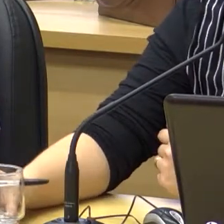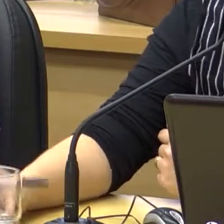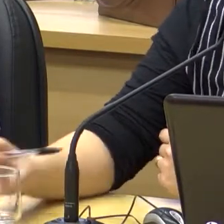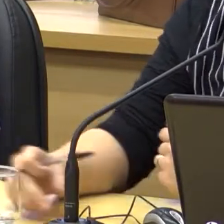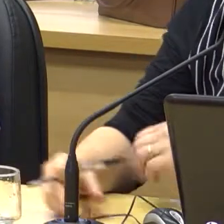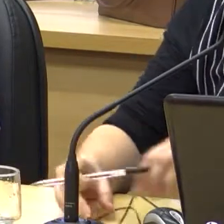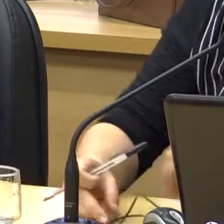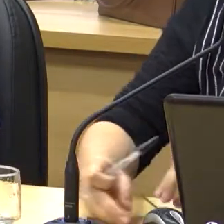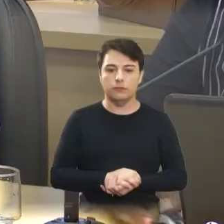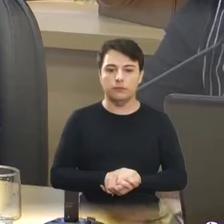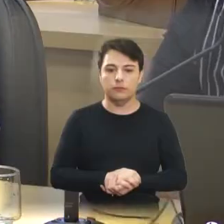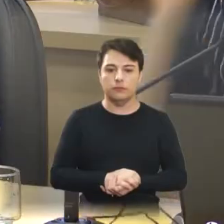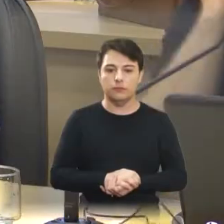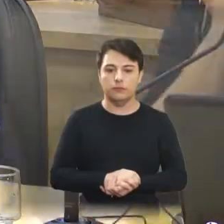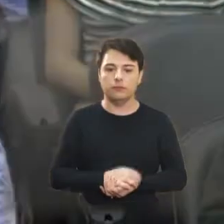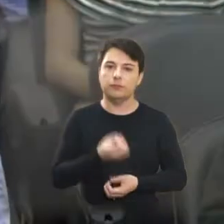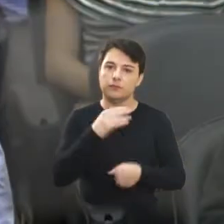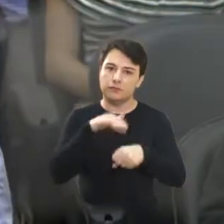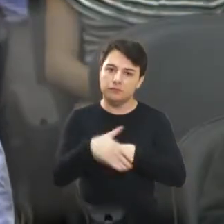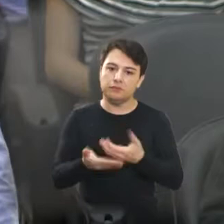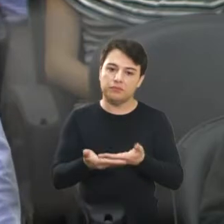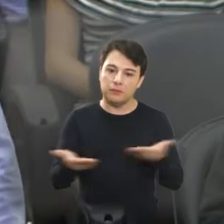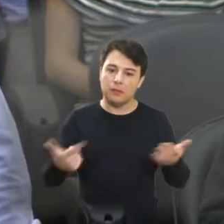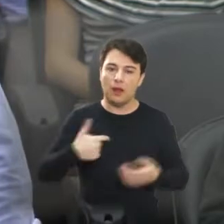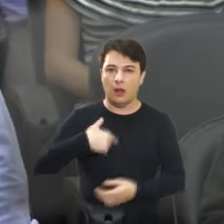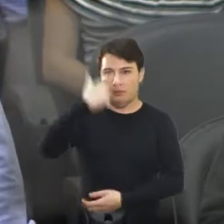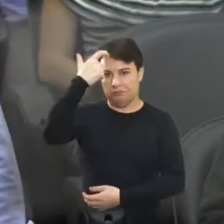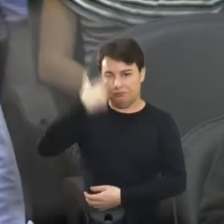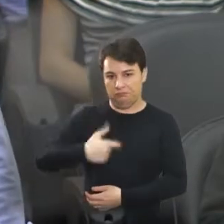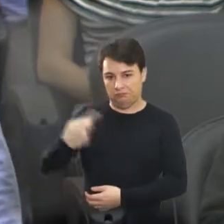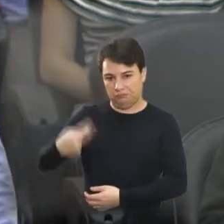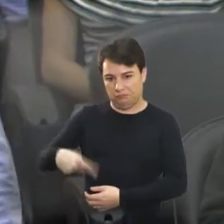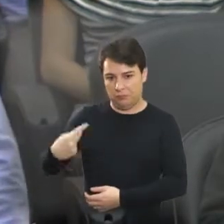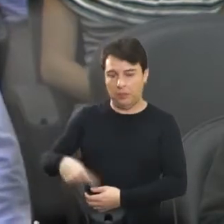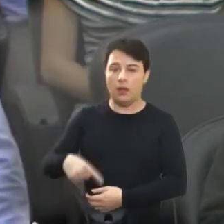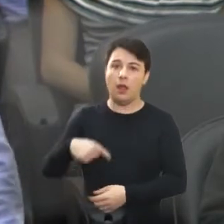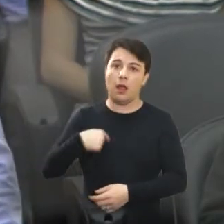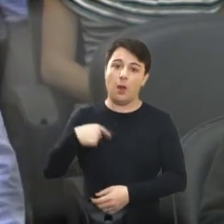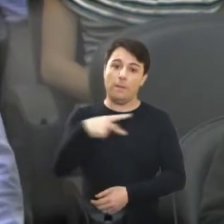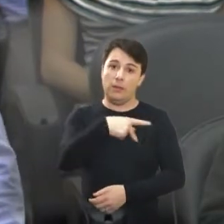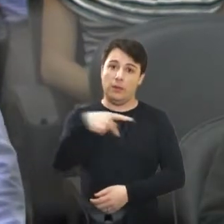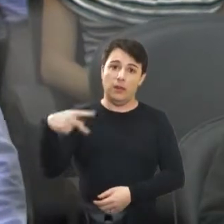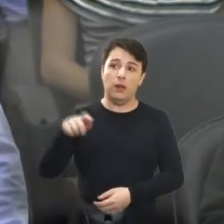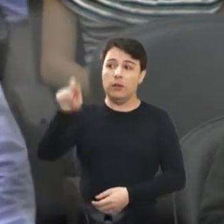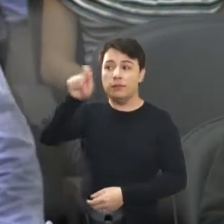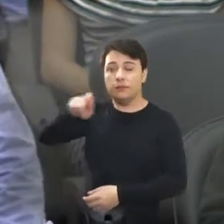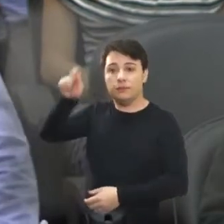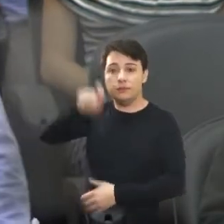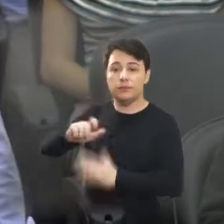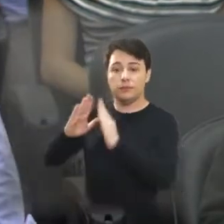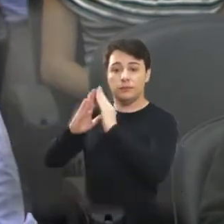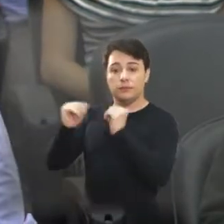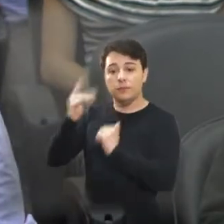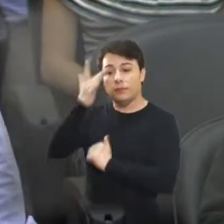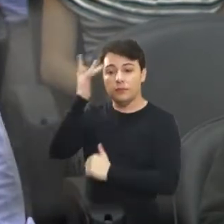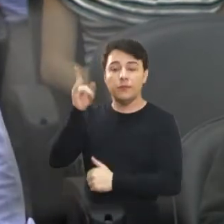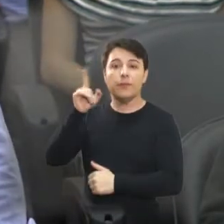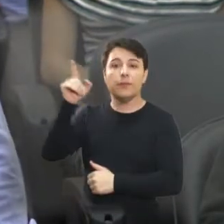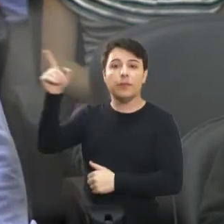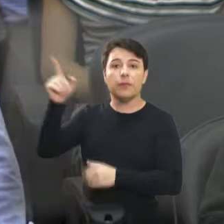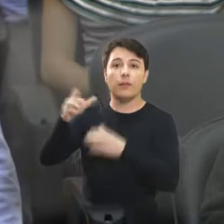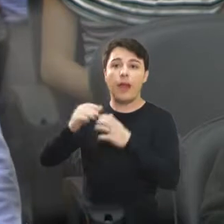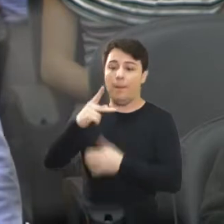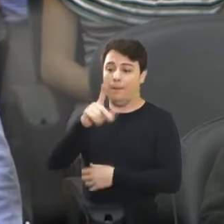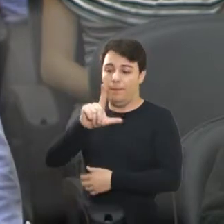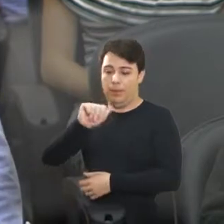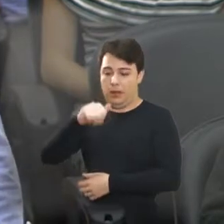a oportunidade de participar na condição de cidadão e na condição também de presidente da Associação dos Moradores do Parque